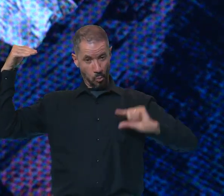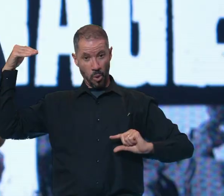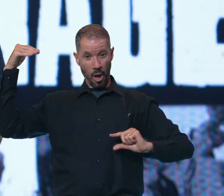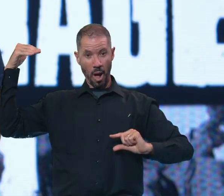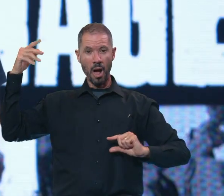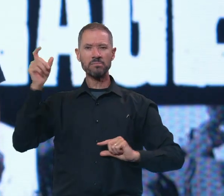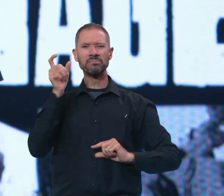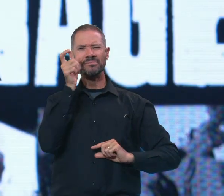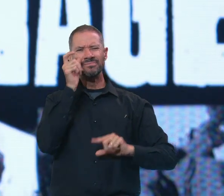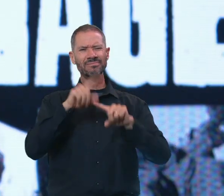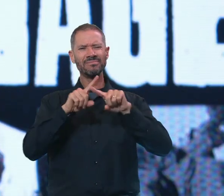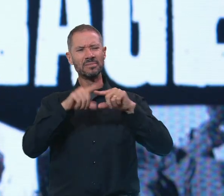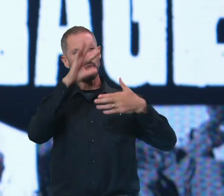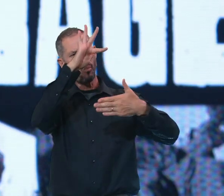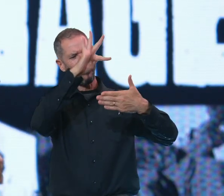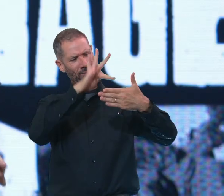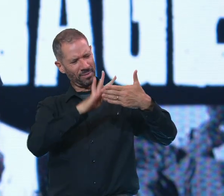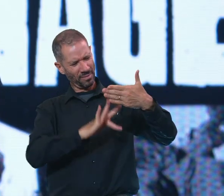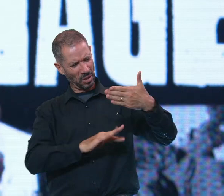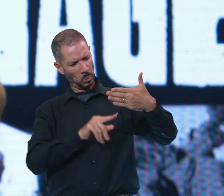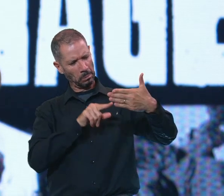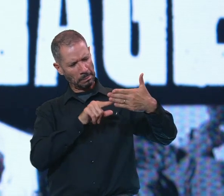É muito interessante porque nesse texto,